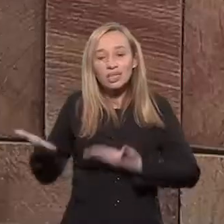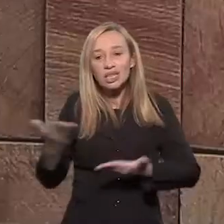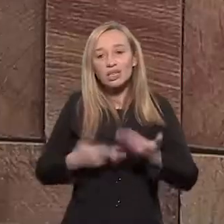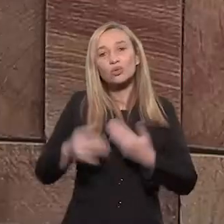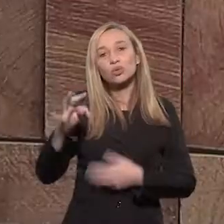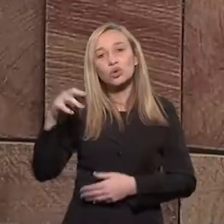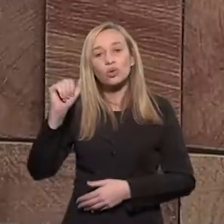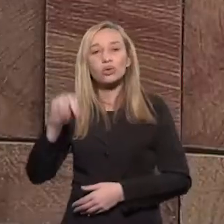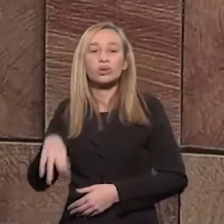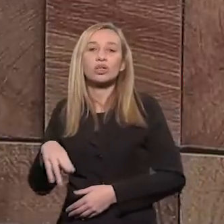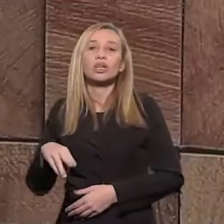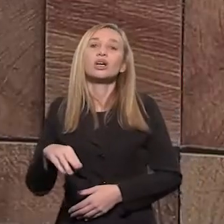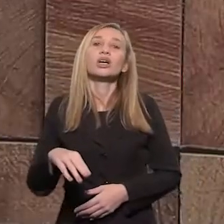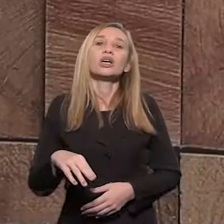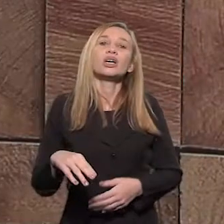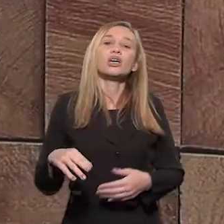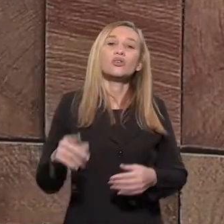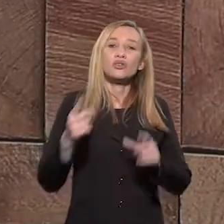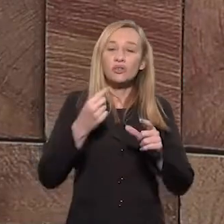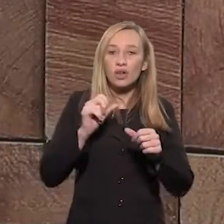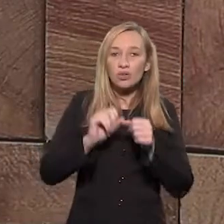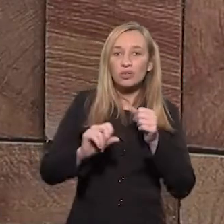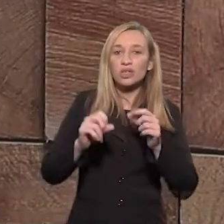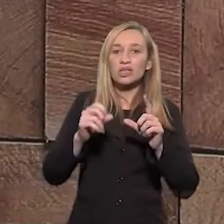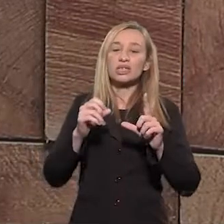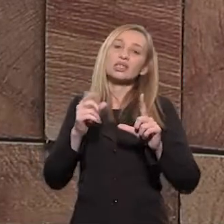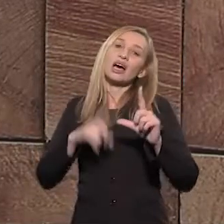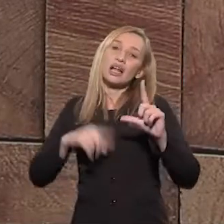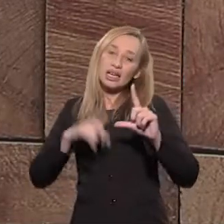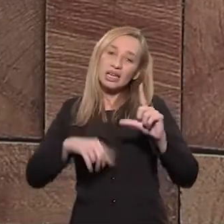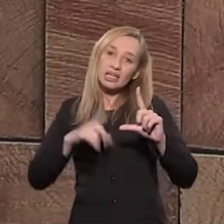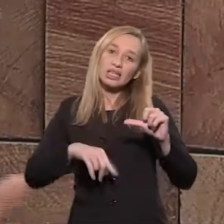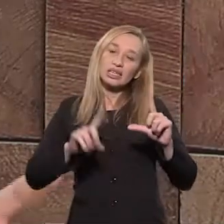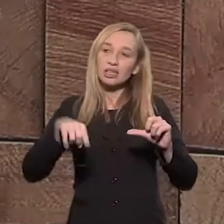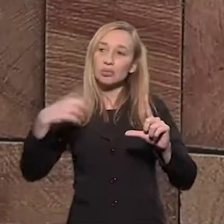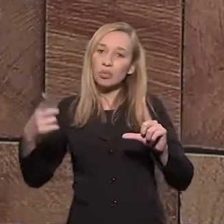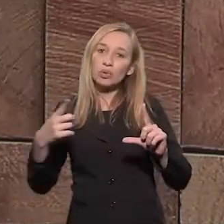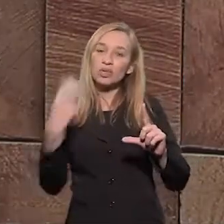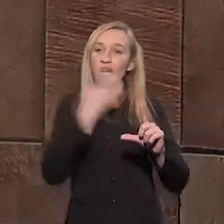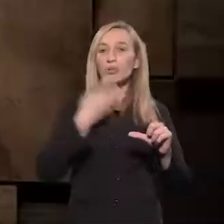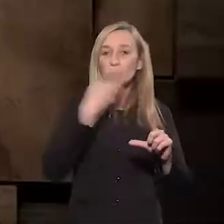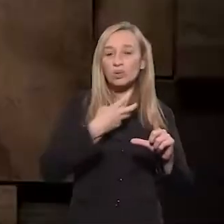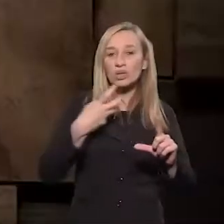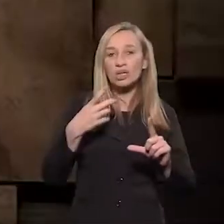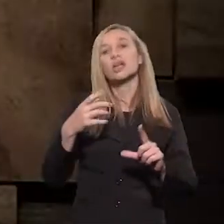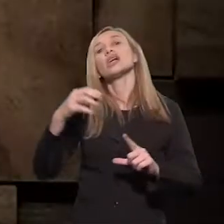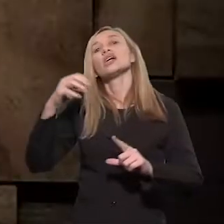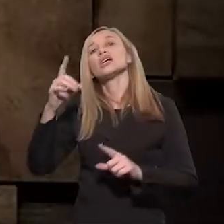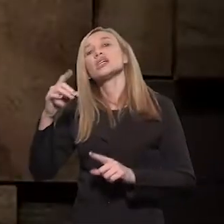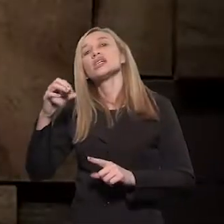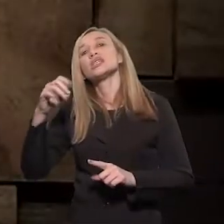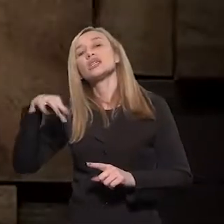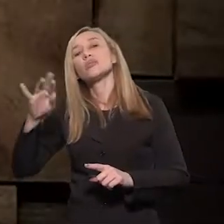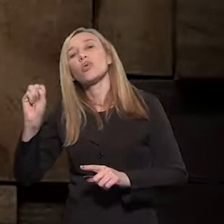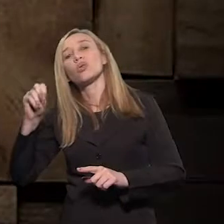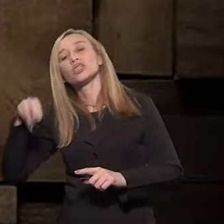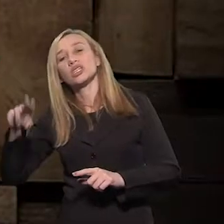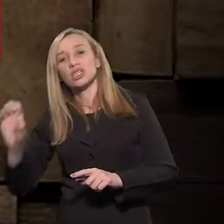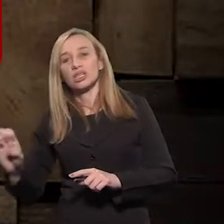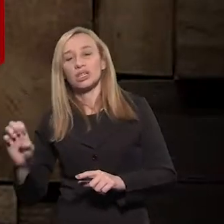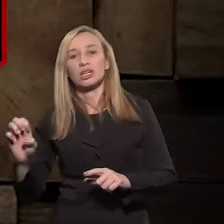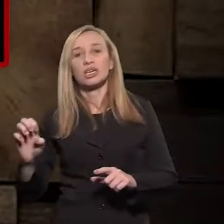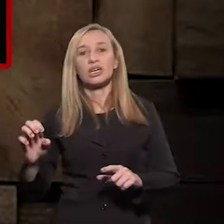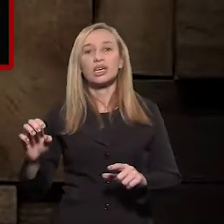parceria minha com o Thomas Saboga, que é um compositor amigo meu. Eu fiz a letra, o Thomas fez a música e nós dois fizemos o arranjo para o disco de uma cantora chamada Simone Guimarães, que